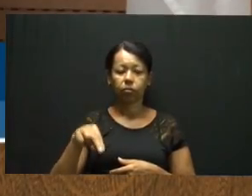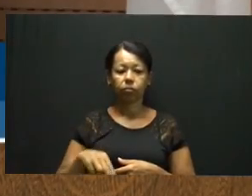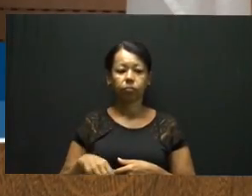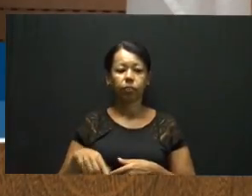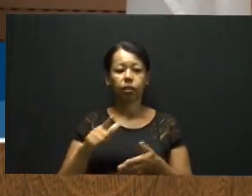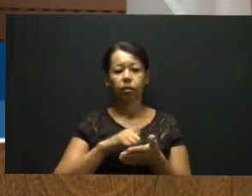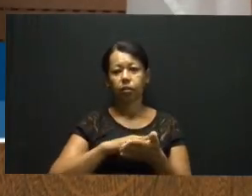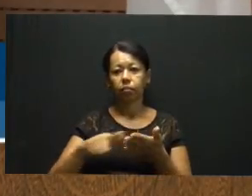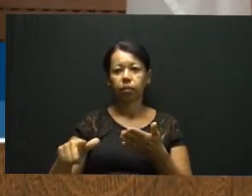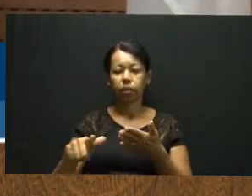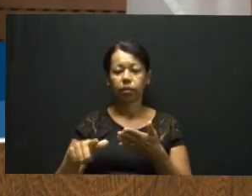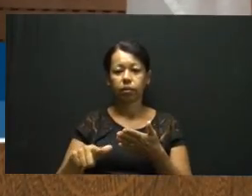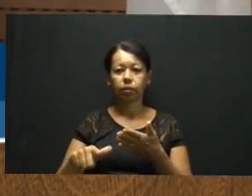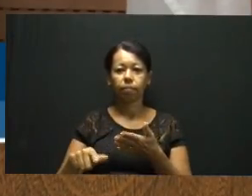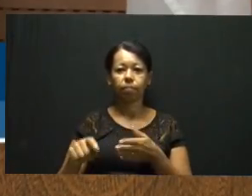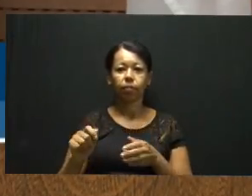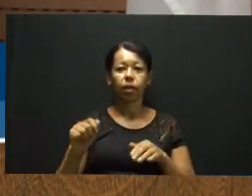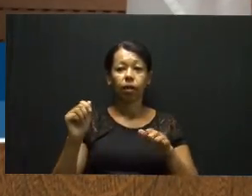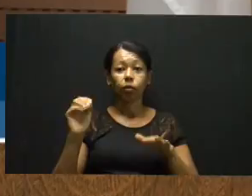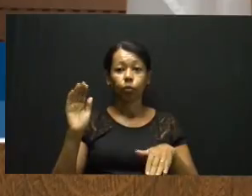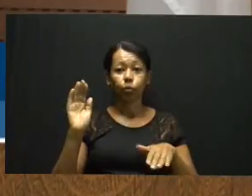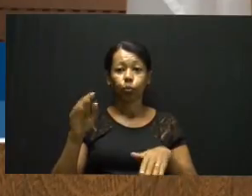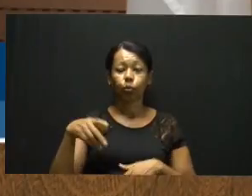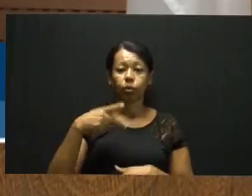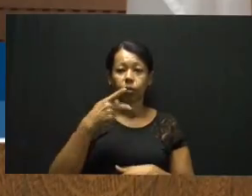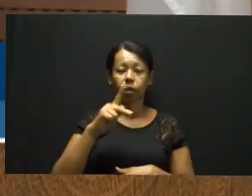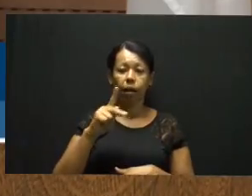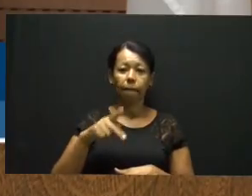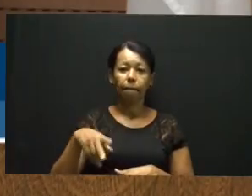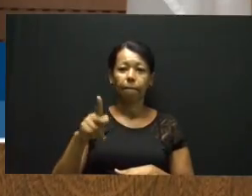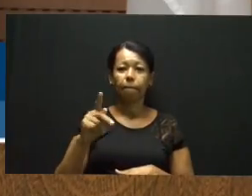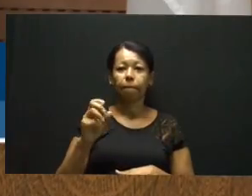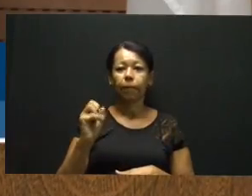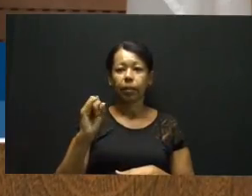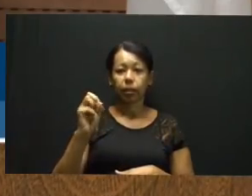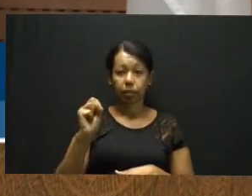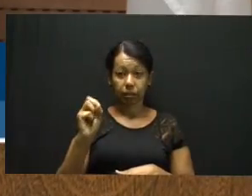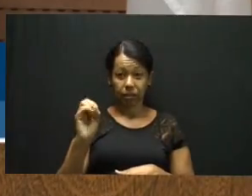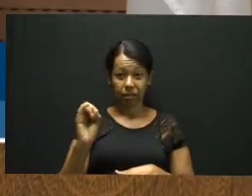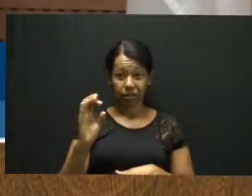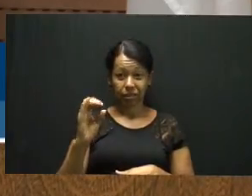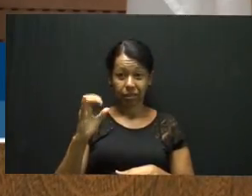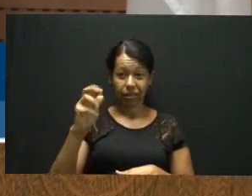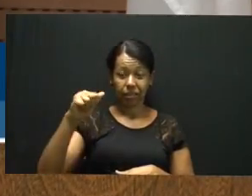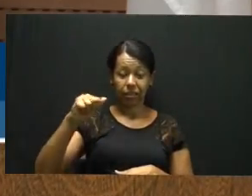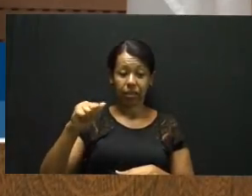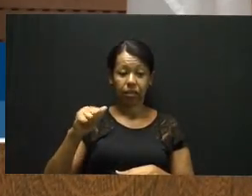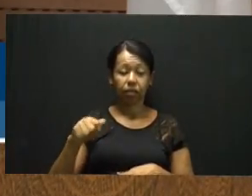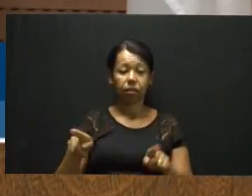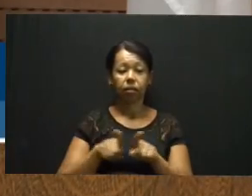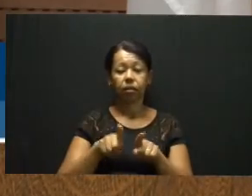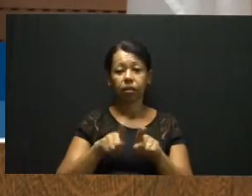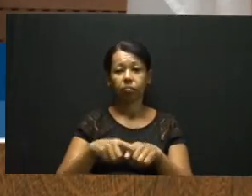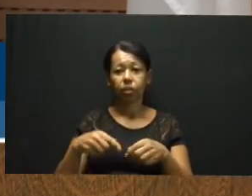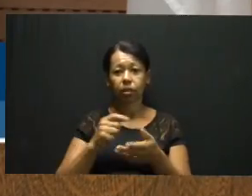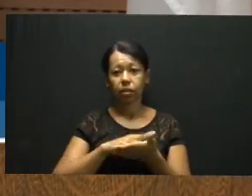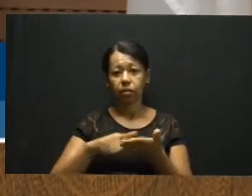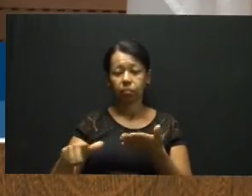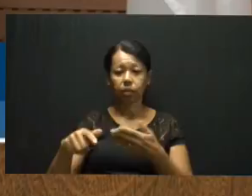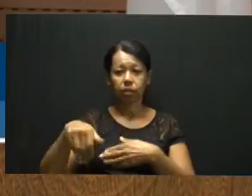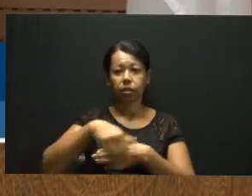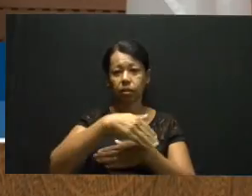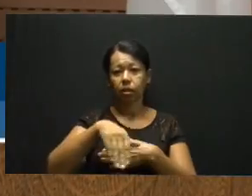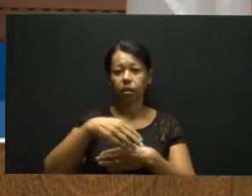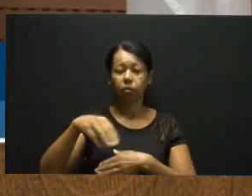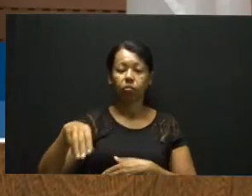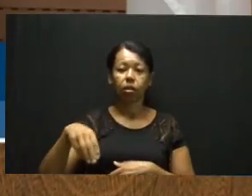Manutenção e limpeza da piscina do Centro Esportivo Romeirão. Caminhe-se. Manutenção do leito calçável da Avenida Martins Fontes,